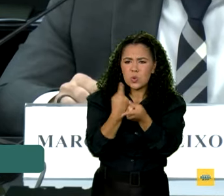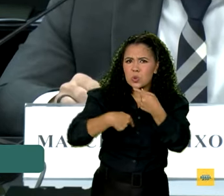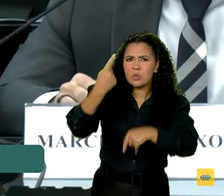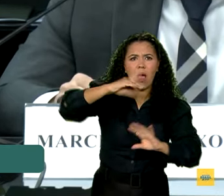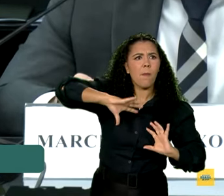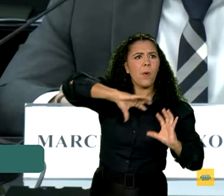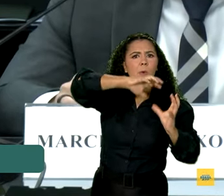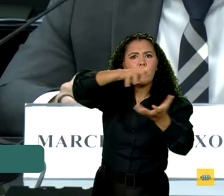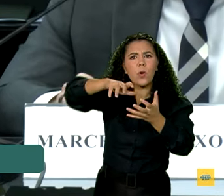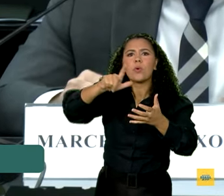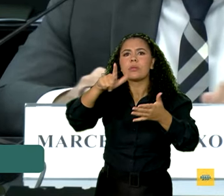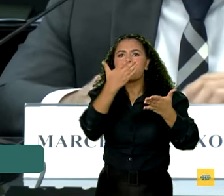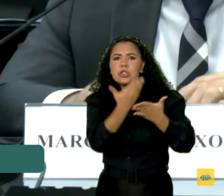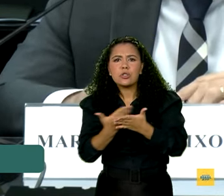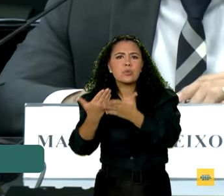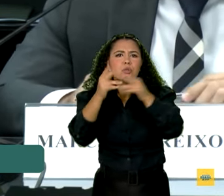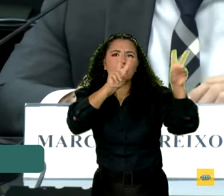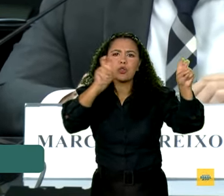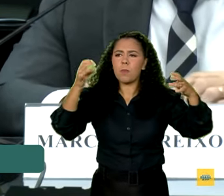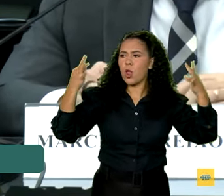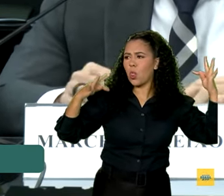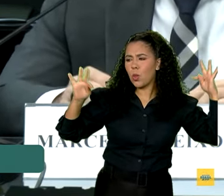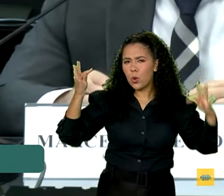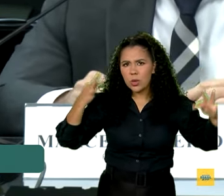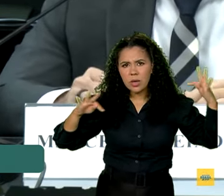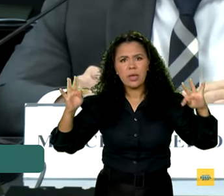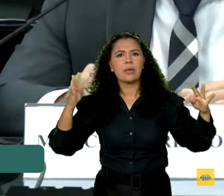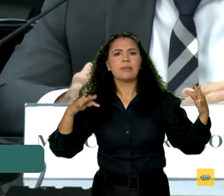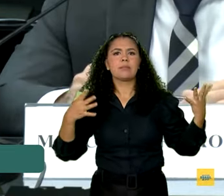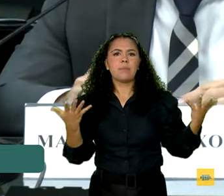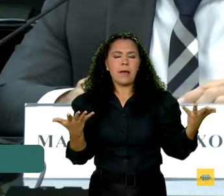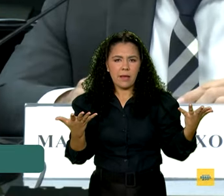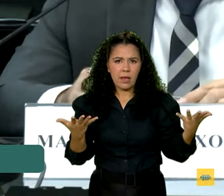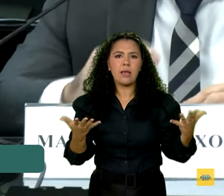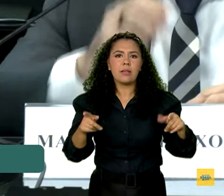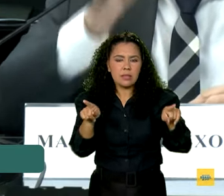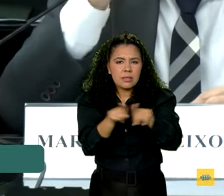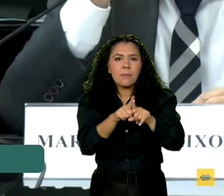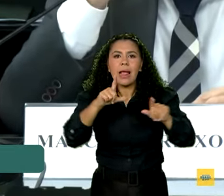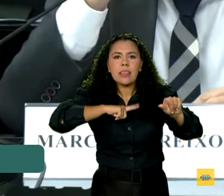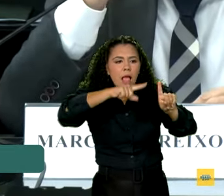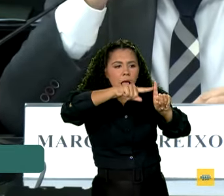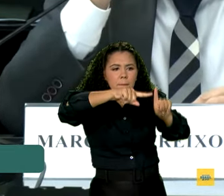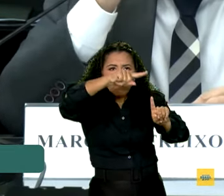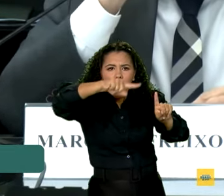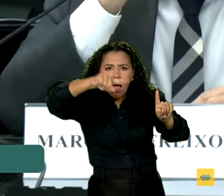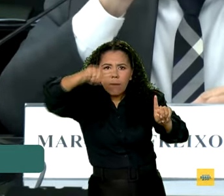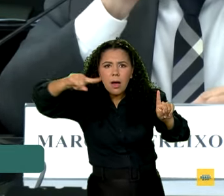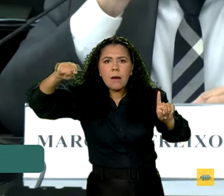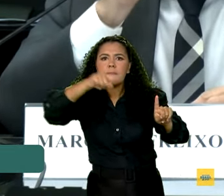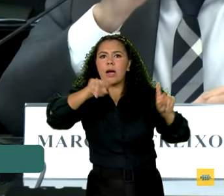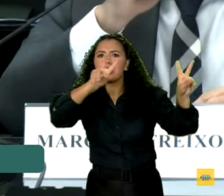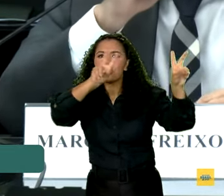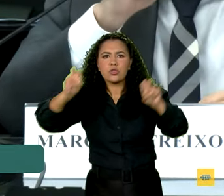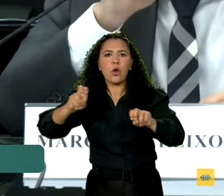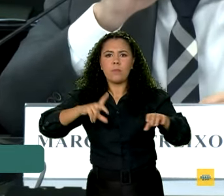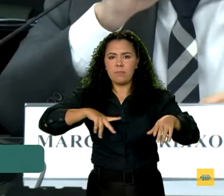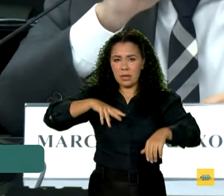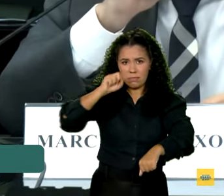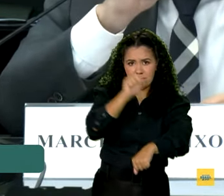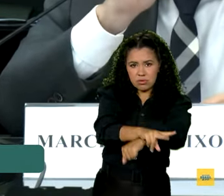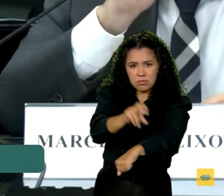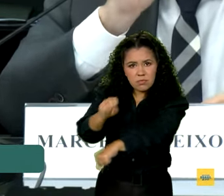mundo que estuda o turismo, onde nós temos indicadores de pleno emprego, por exemplo, registrados em